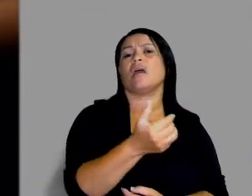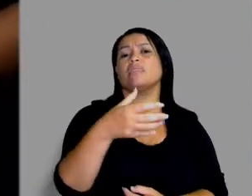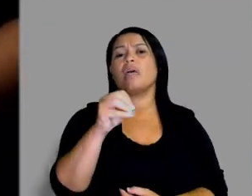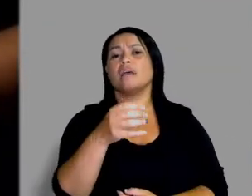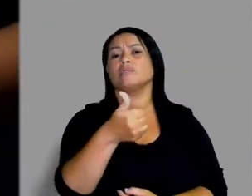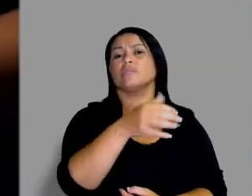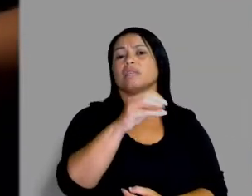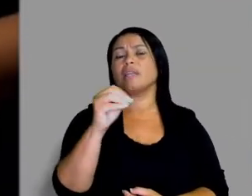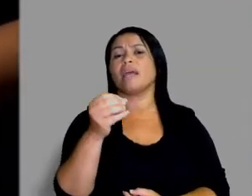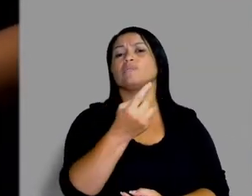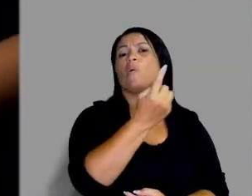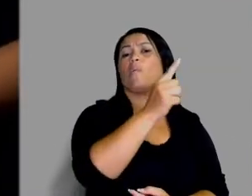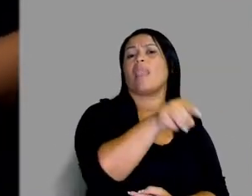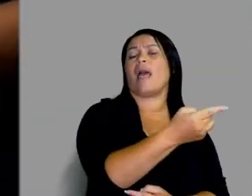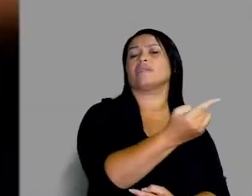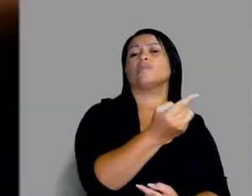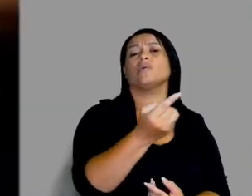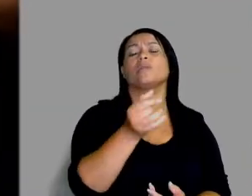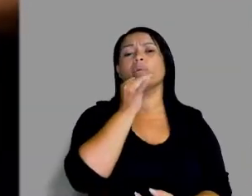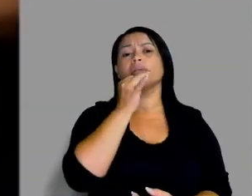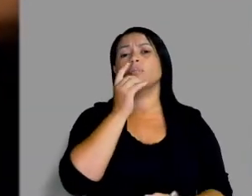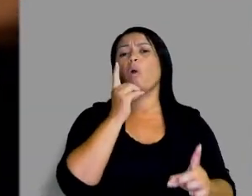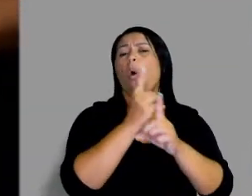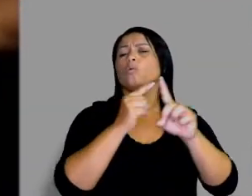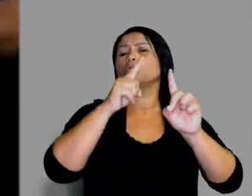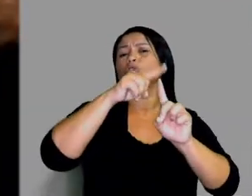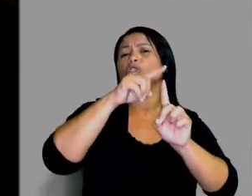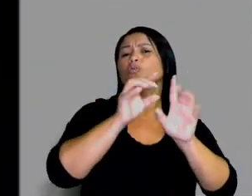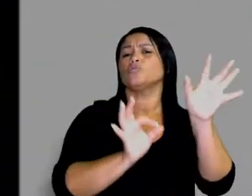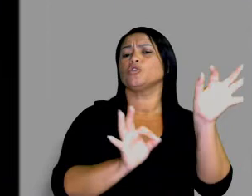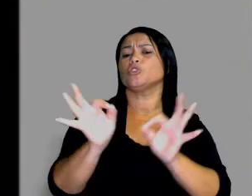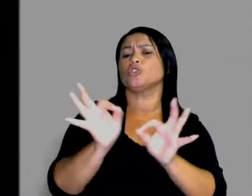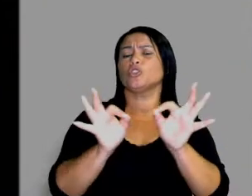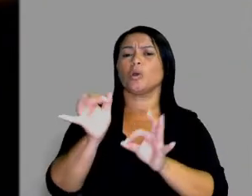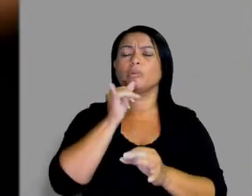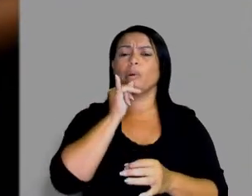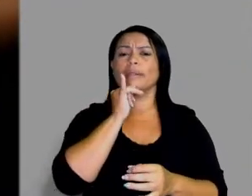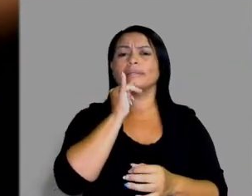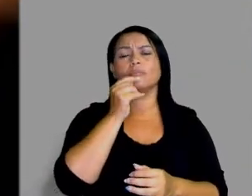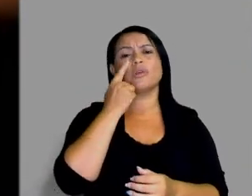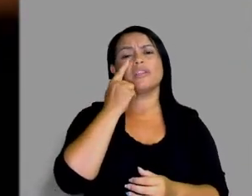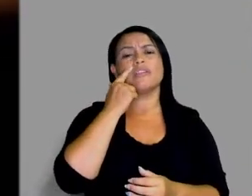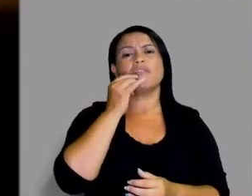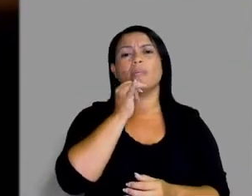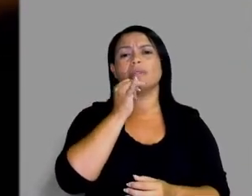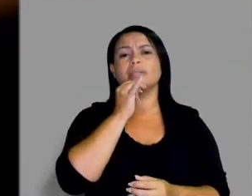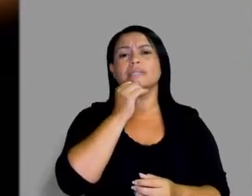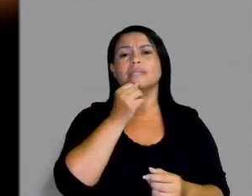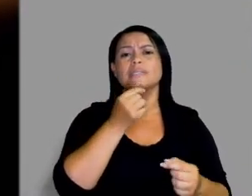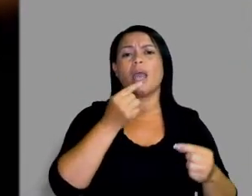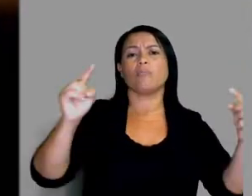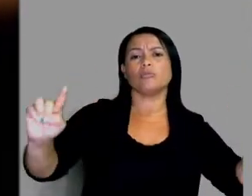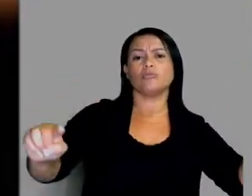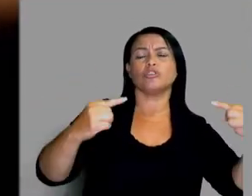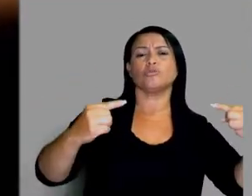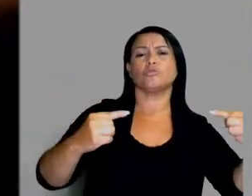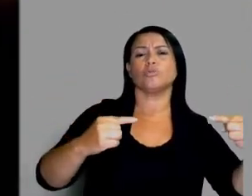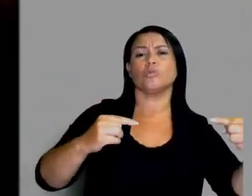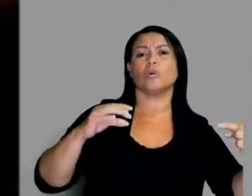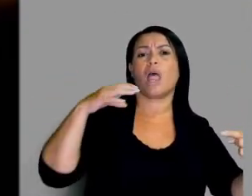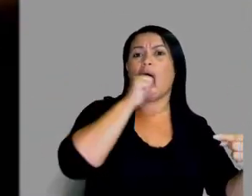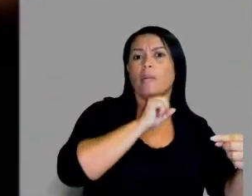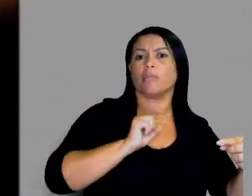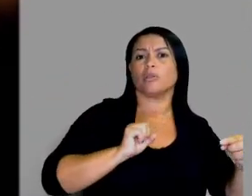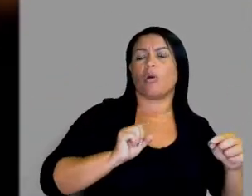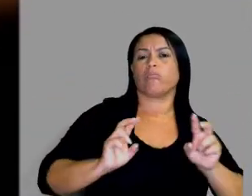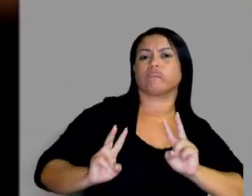muito esses tipos de ordem quando a gente vê corridas, disputas de velocidades, quem